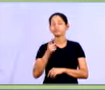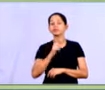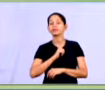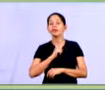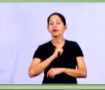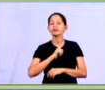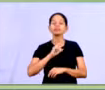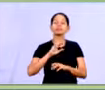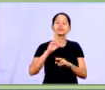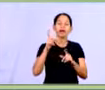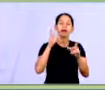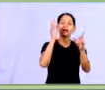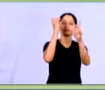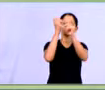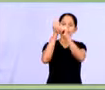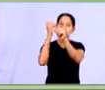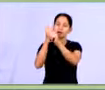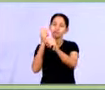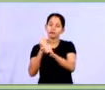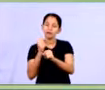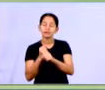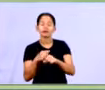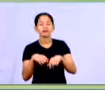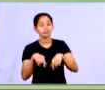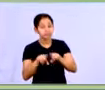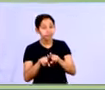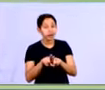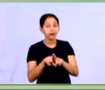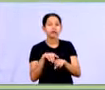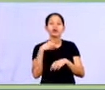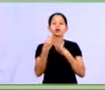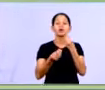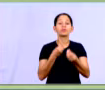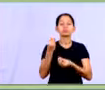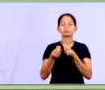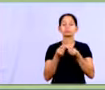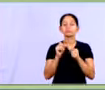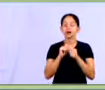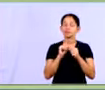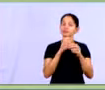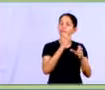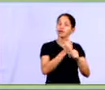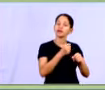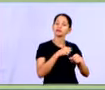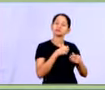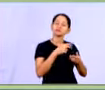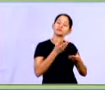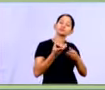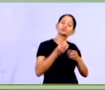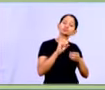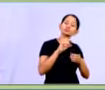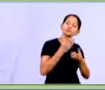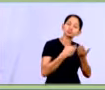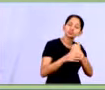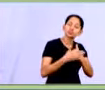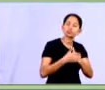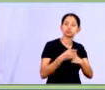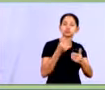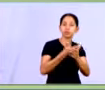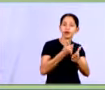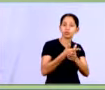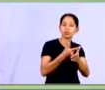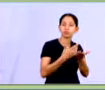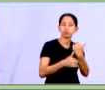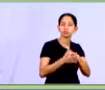Existe um fluxo de caixa acumulado do projeto A. E o que é esse fluxo? É todas as entradas e saídas de recursos dentro da